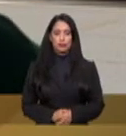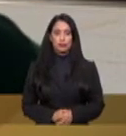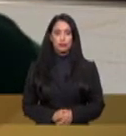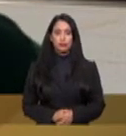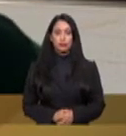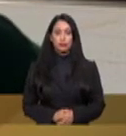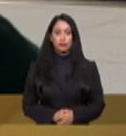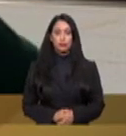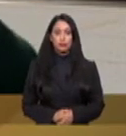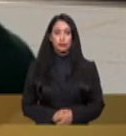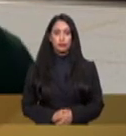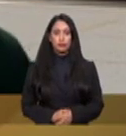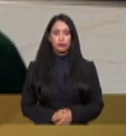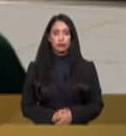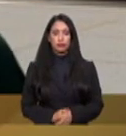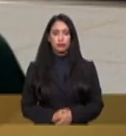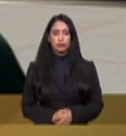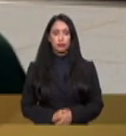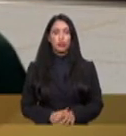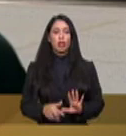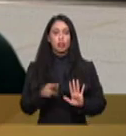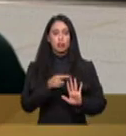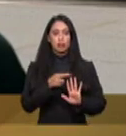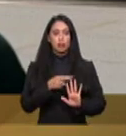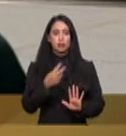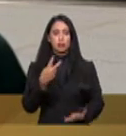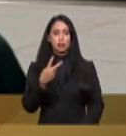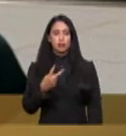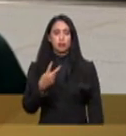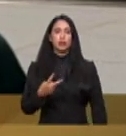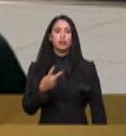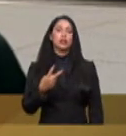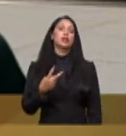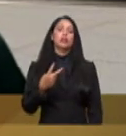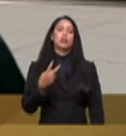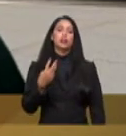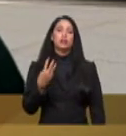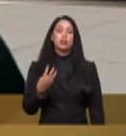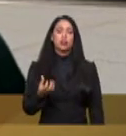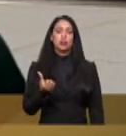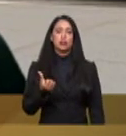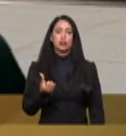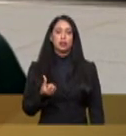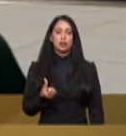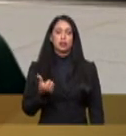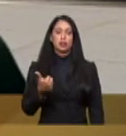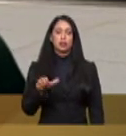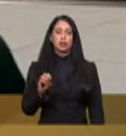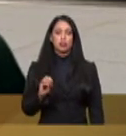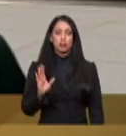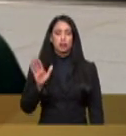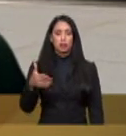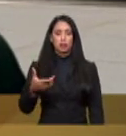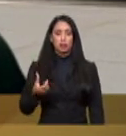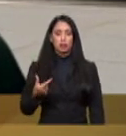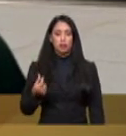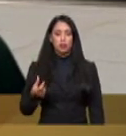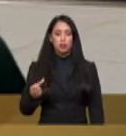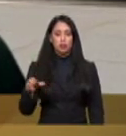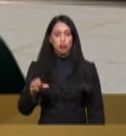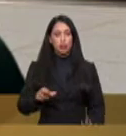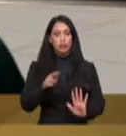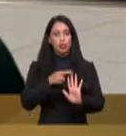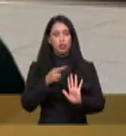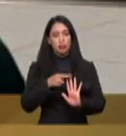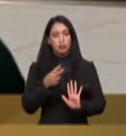Mas ainda cito a Resolução 23.610/2019, com a redação conferida agora em 2021 pela